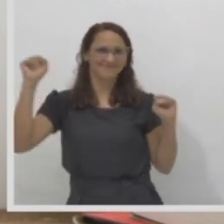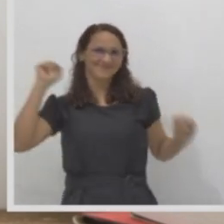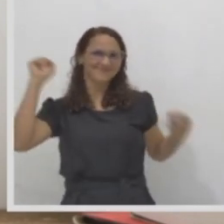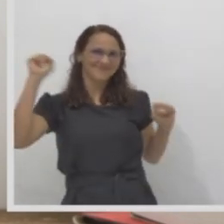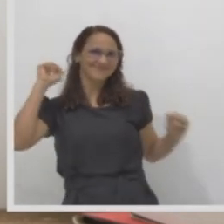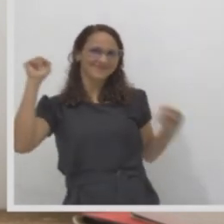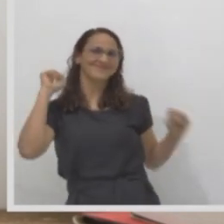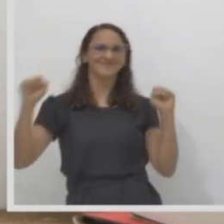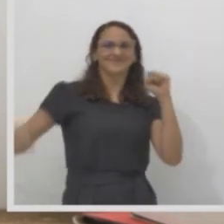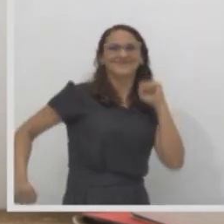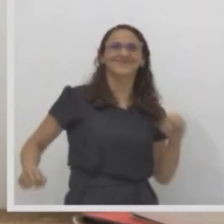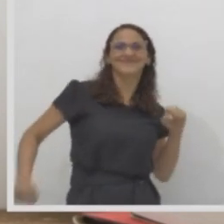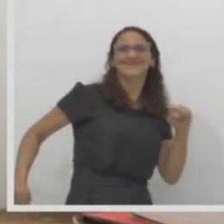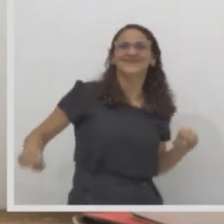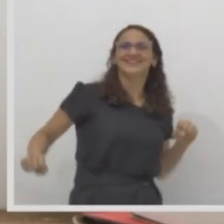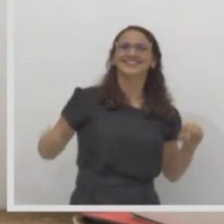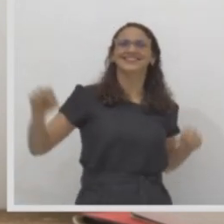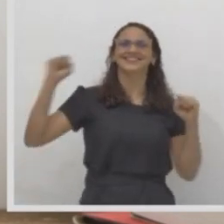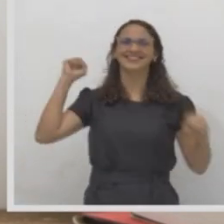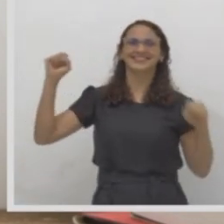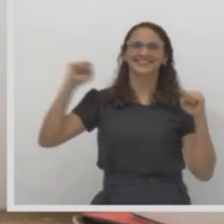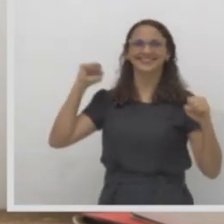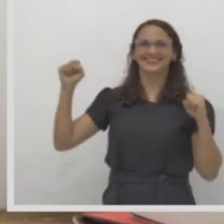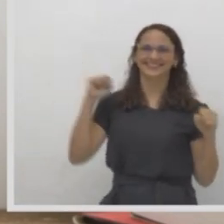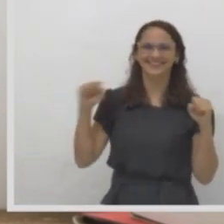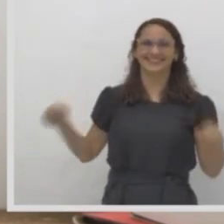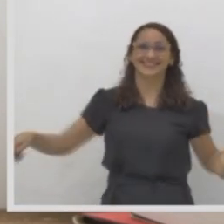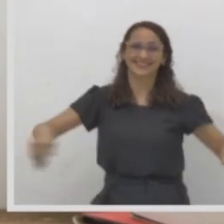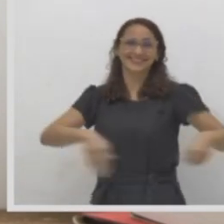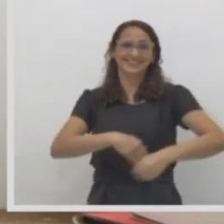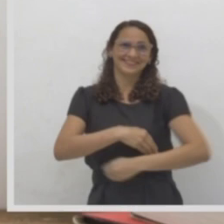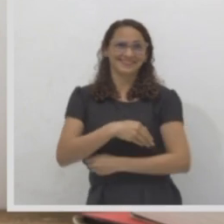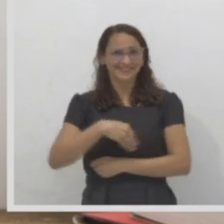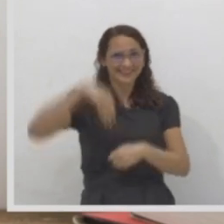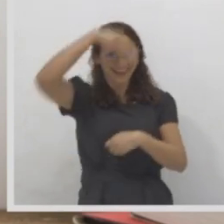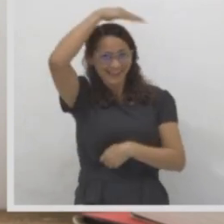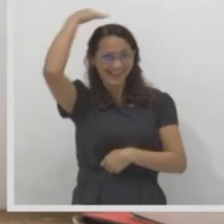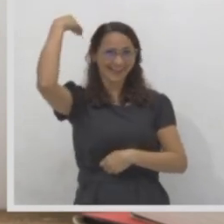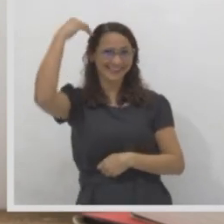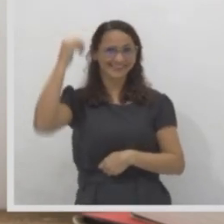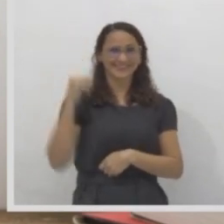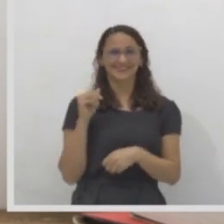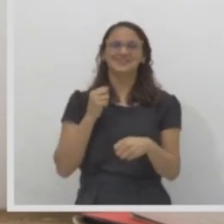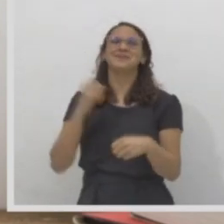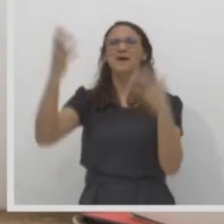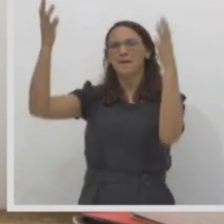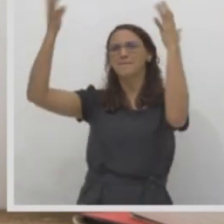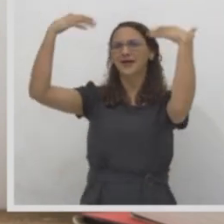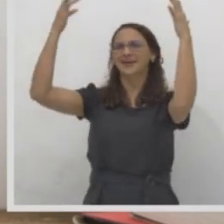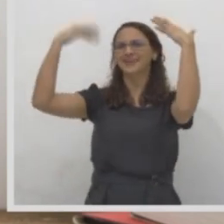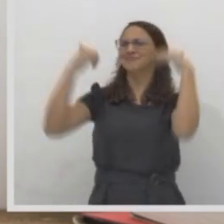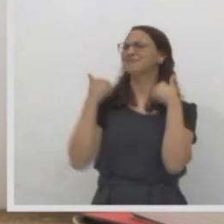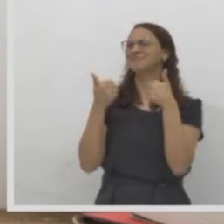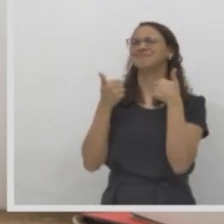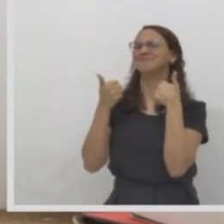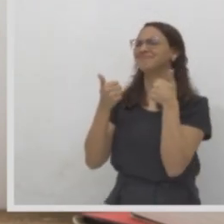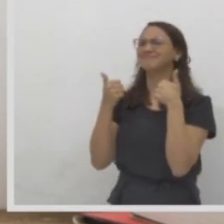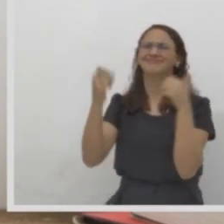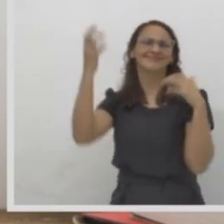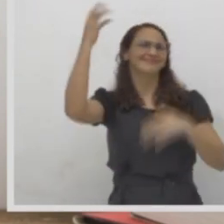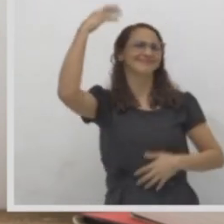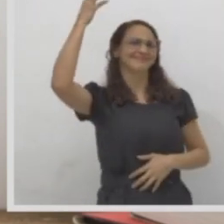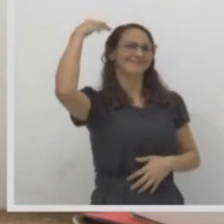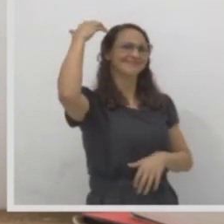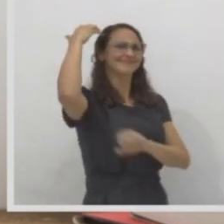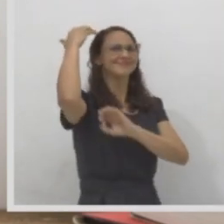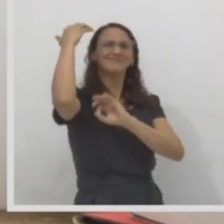Aqui uma coçadinha ali, faz a volta e põe a roupa de pachá. Banho é bom, banho é bom,